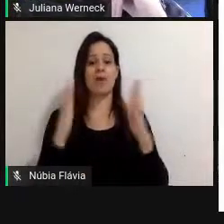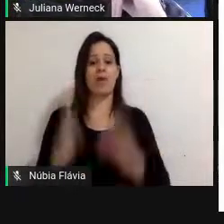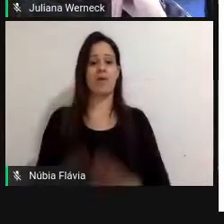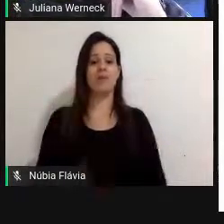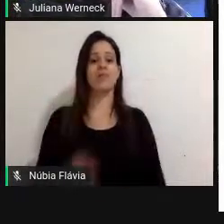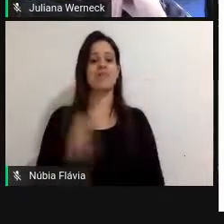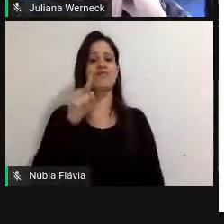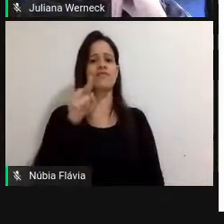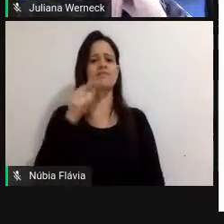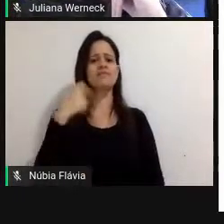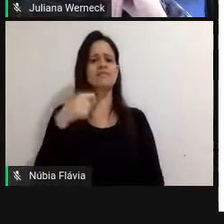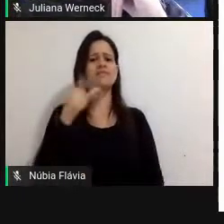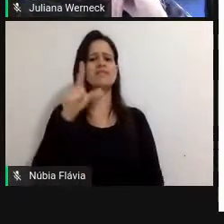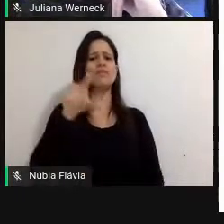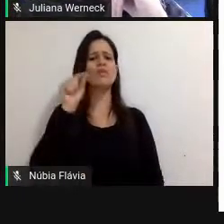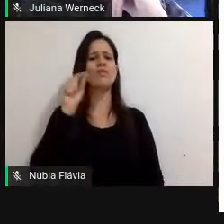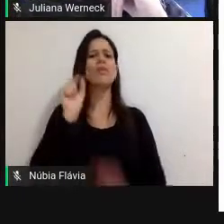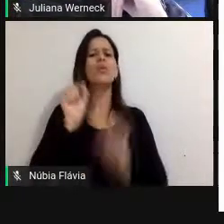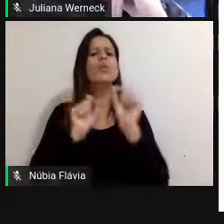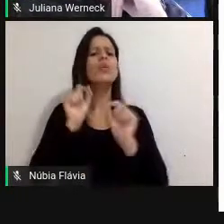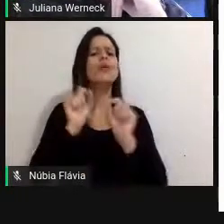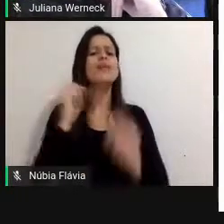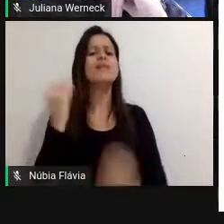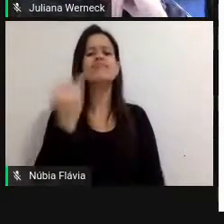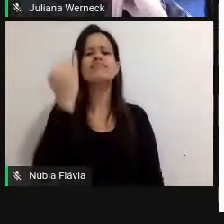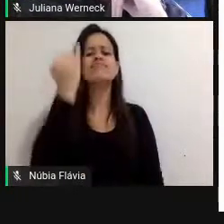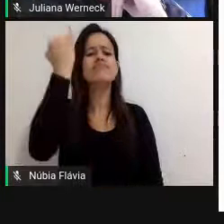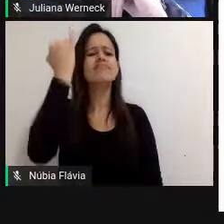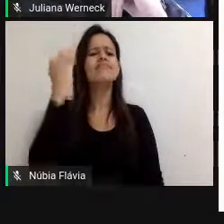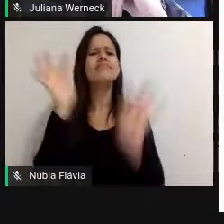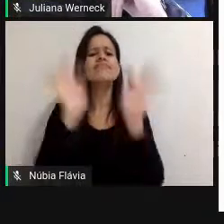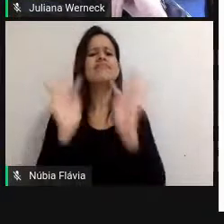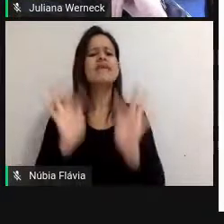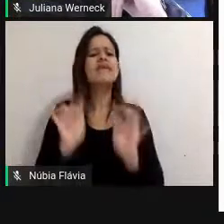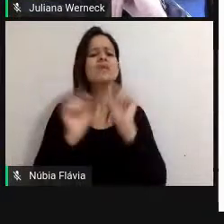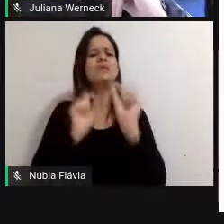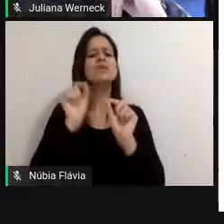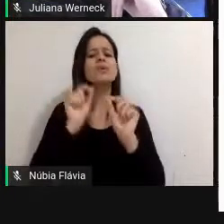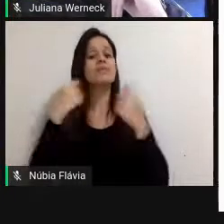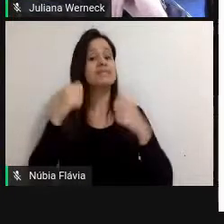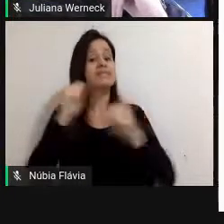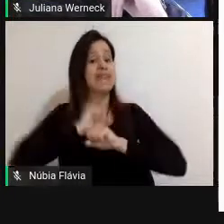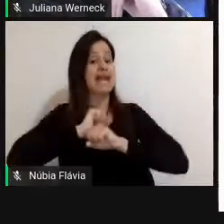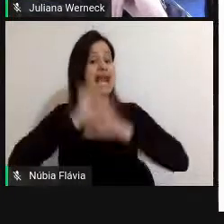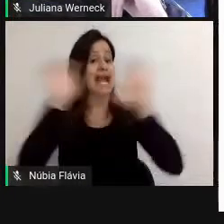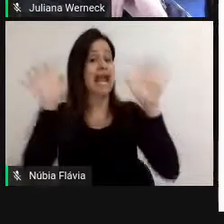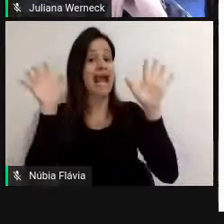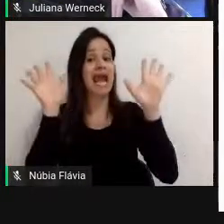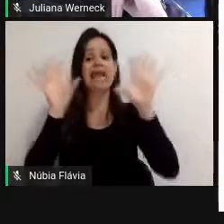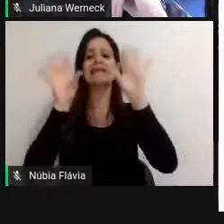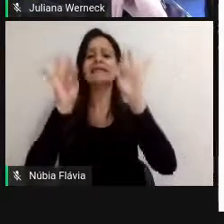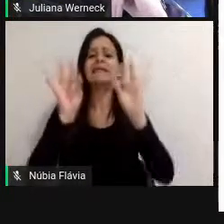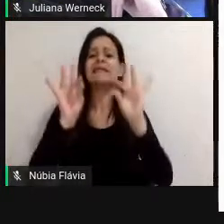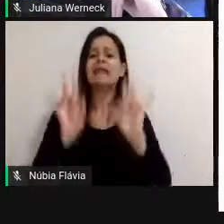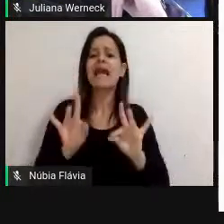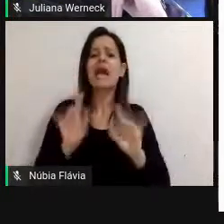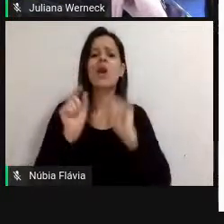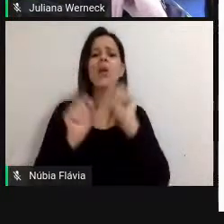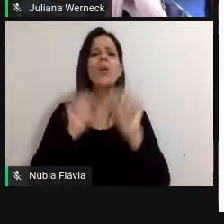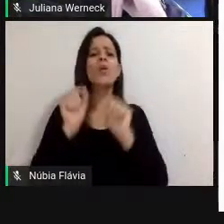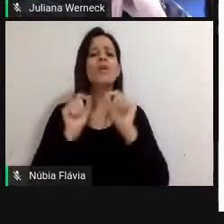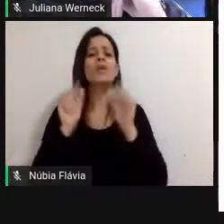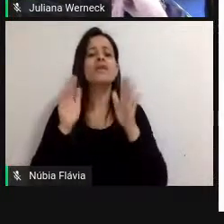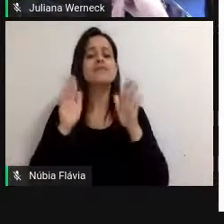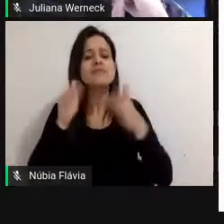o que faz você realmente ser feliz? Especificamente, tem que ser uma coisa clara, detalhada. O que traz felicidade para